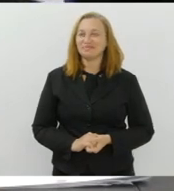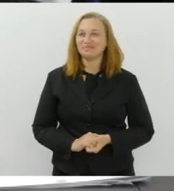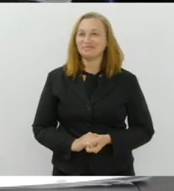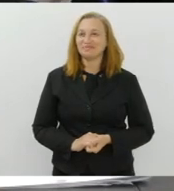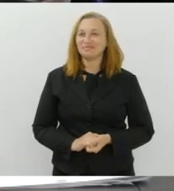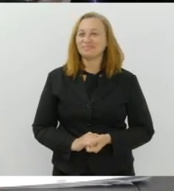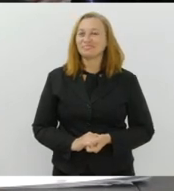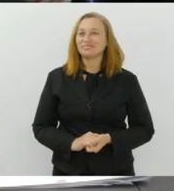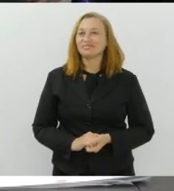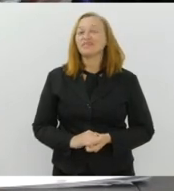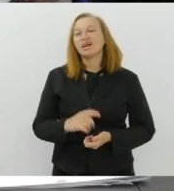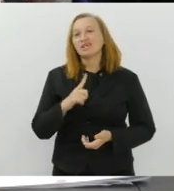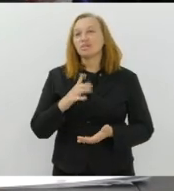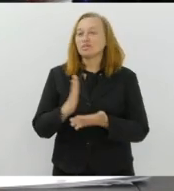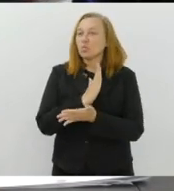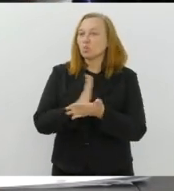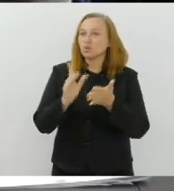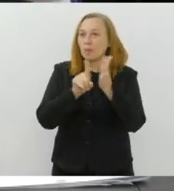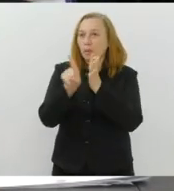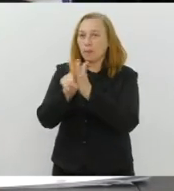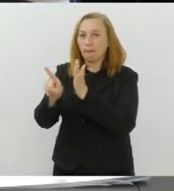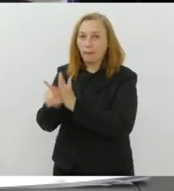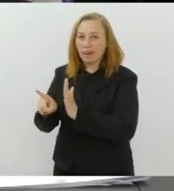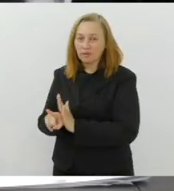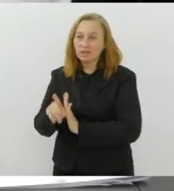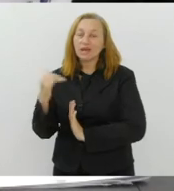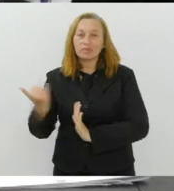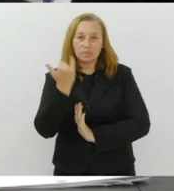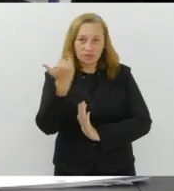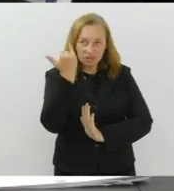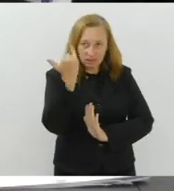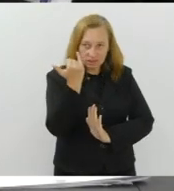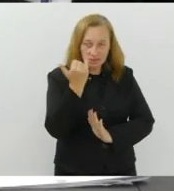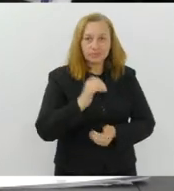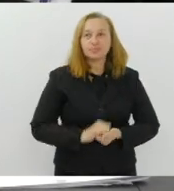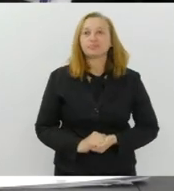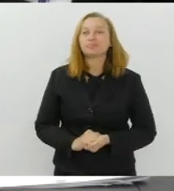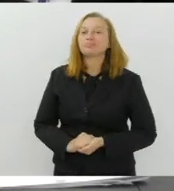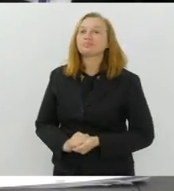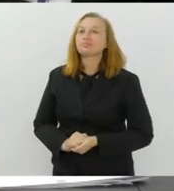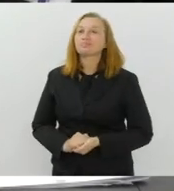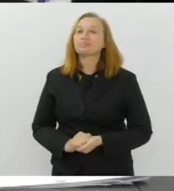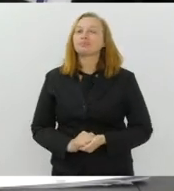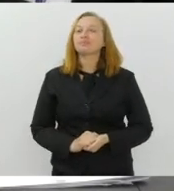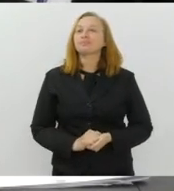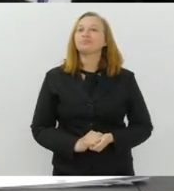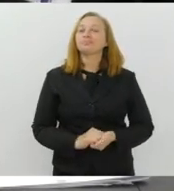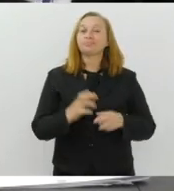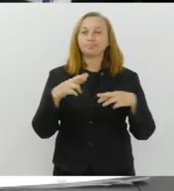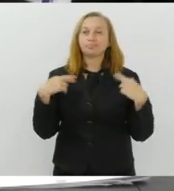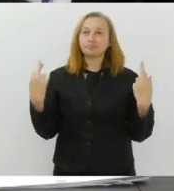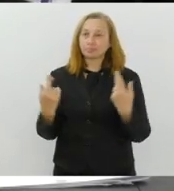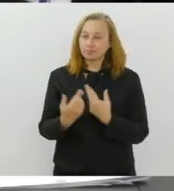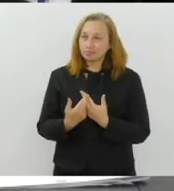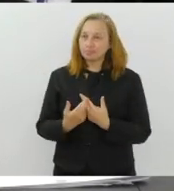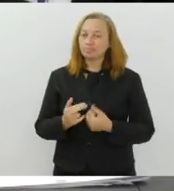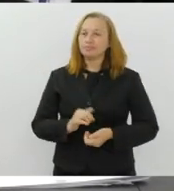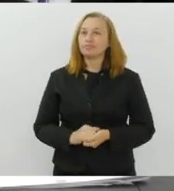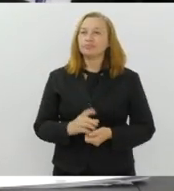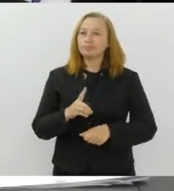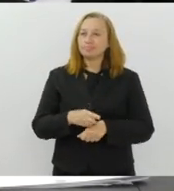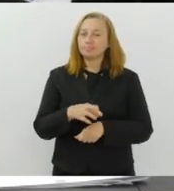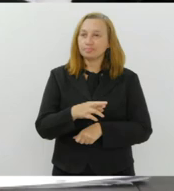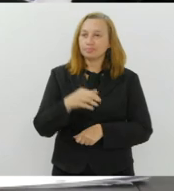Nós temos algumas perguntas e seria importante... Nós fizemos uma reunião, e o doutor Márcio